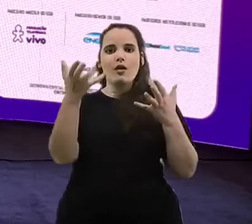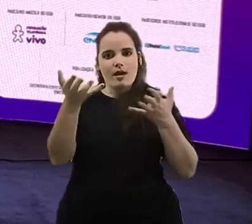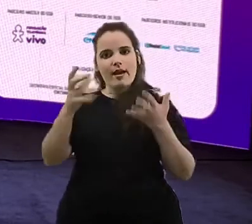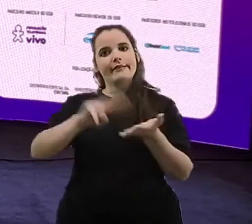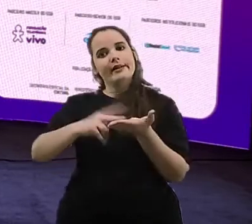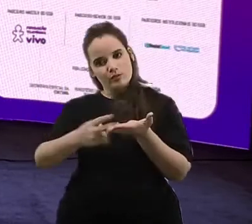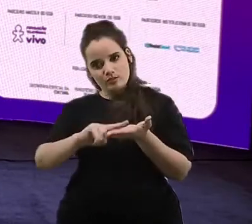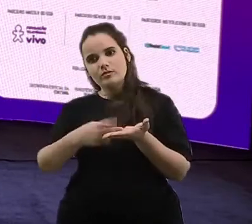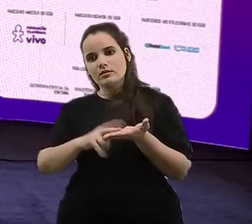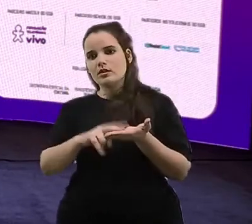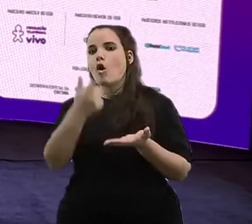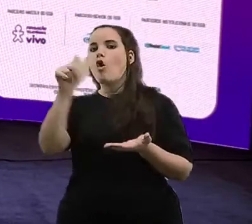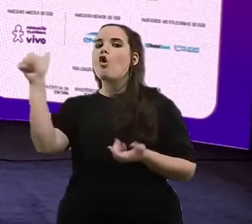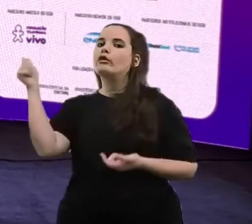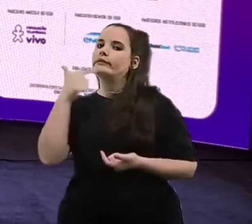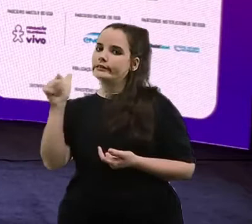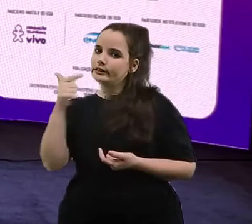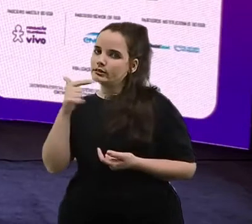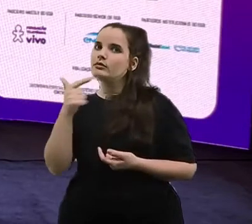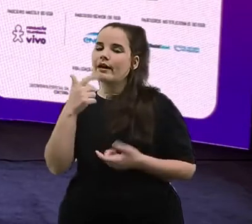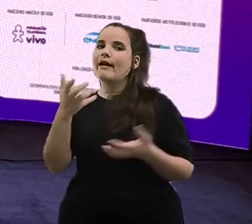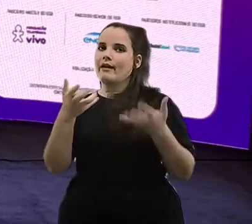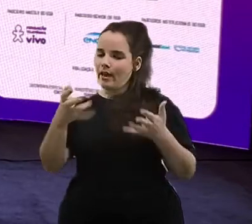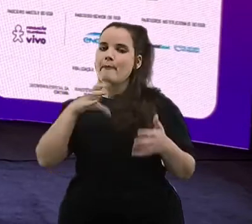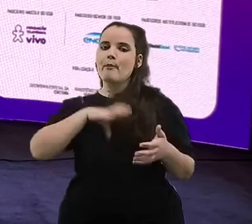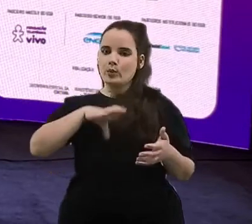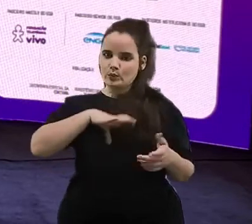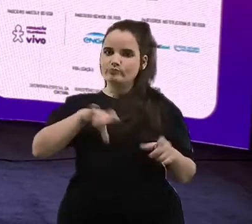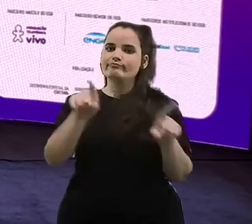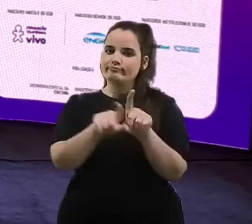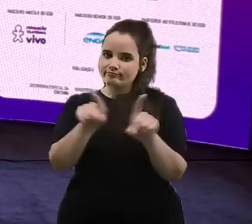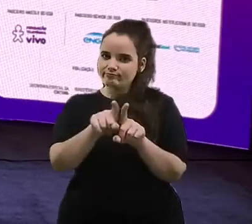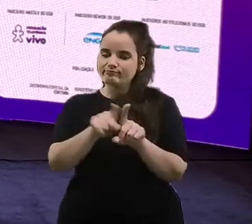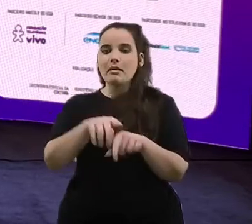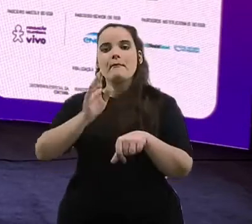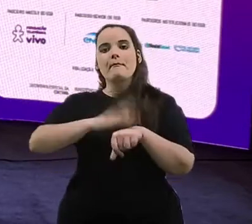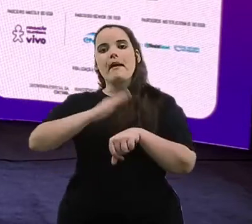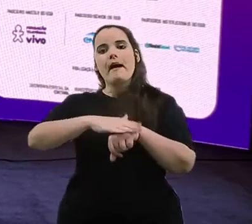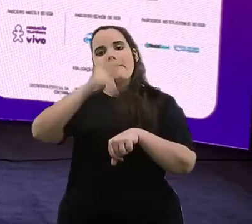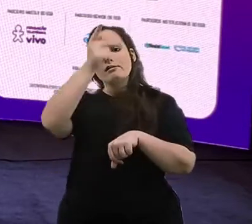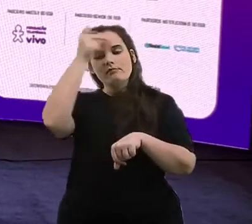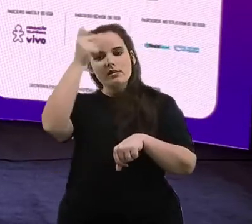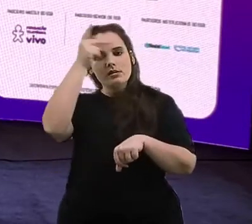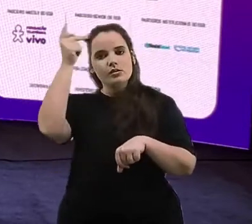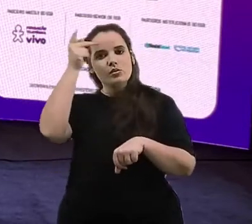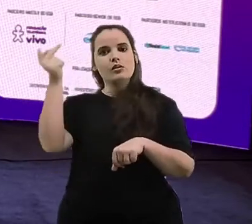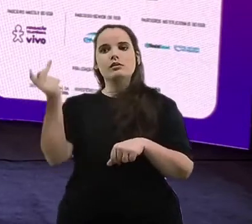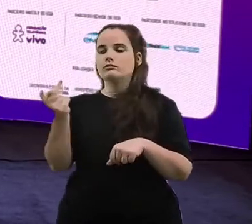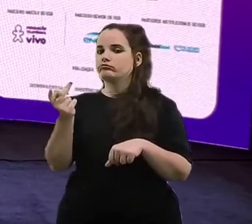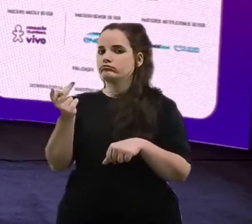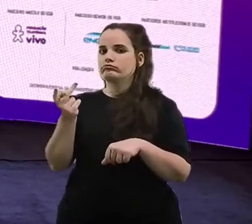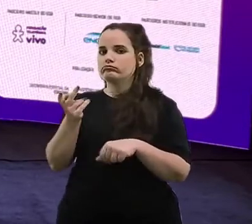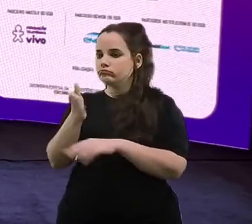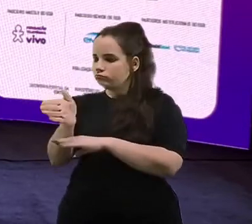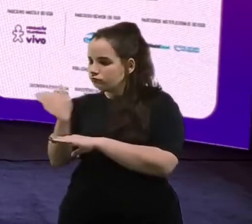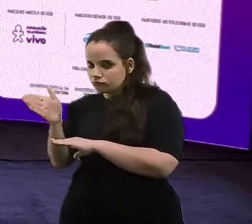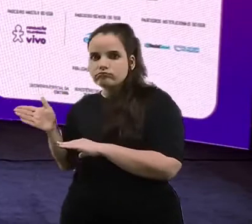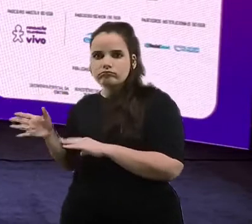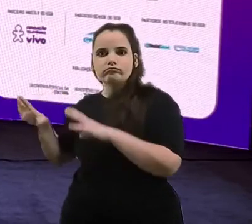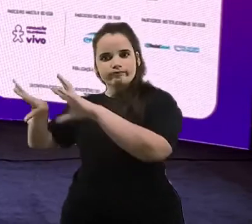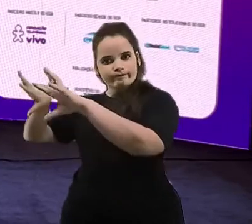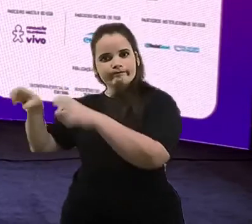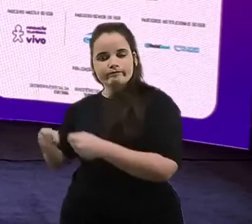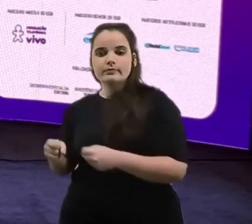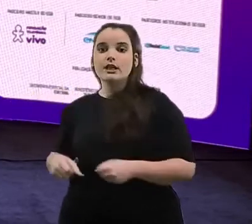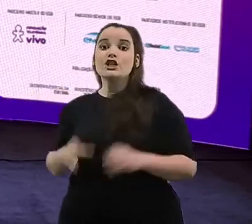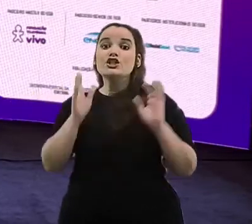português, e estar disponível aí para mais pessoas no Brasil. Até o presente momento, foram mais de 3 milhões